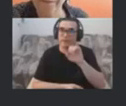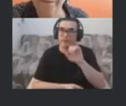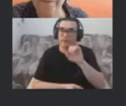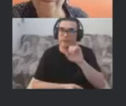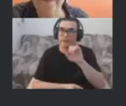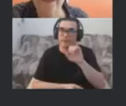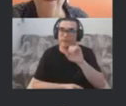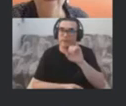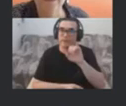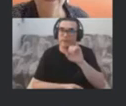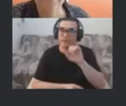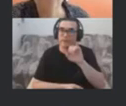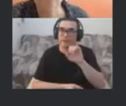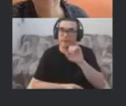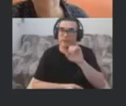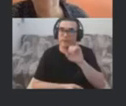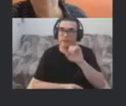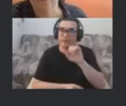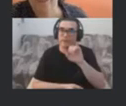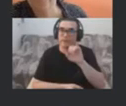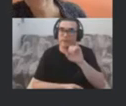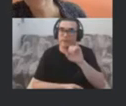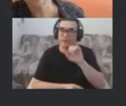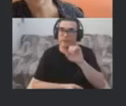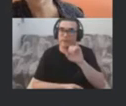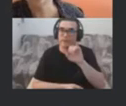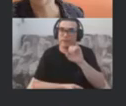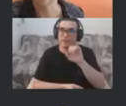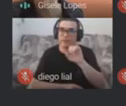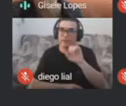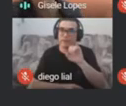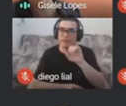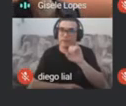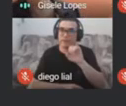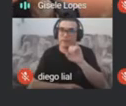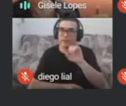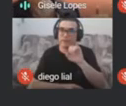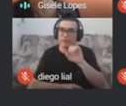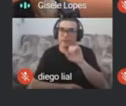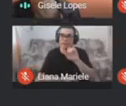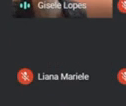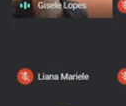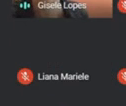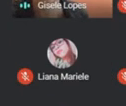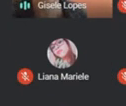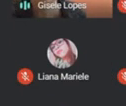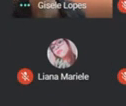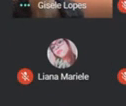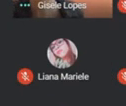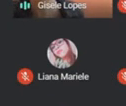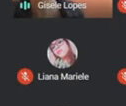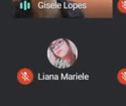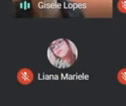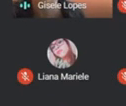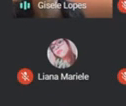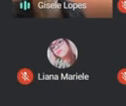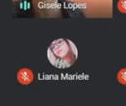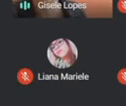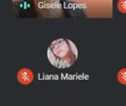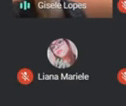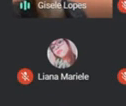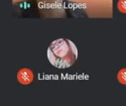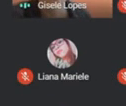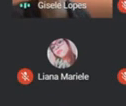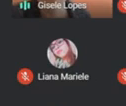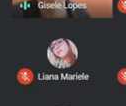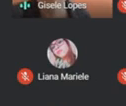adequada. Então, vamos lá, vou falar rapidinho sobre todos esses passos, tá? Então, o primeiro passo,